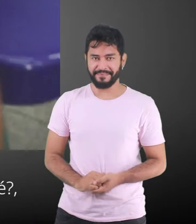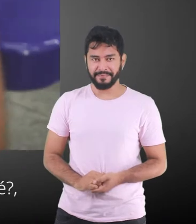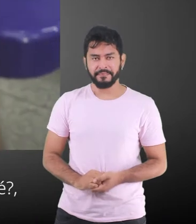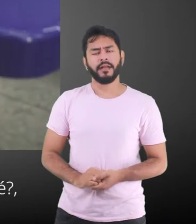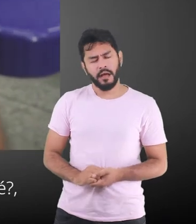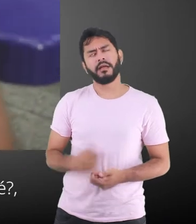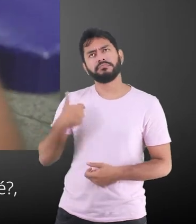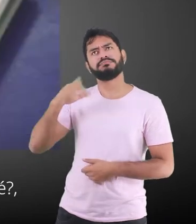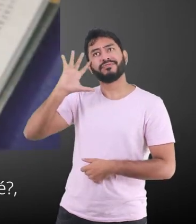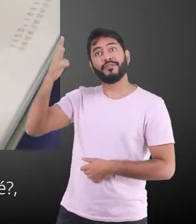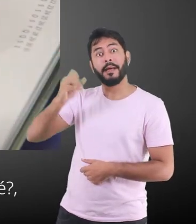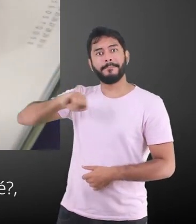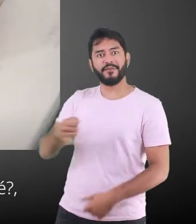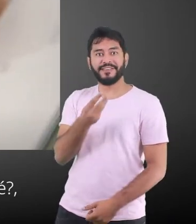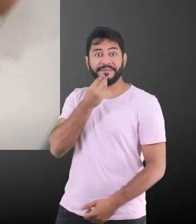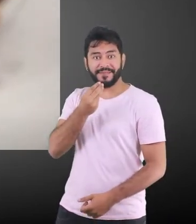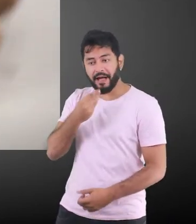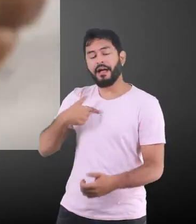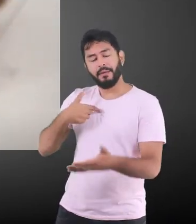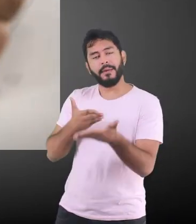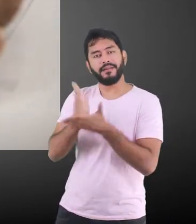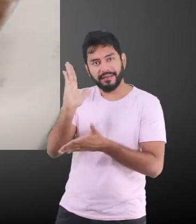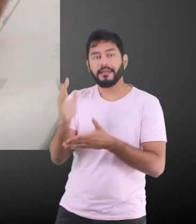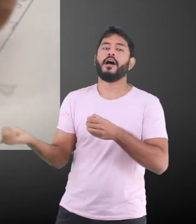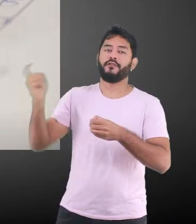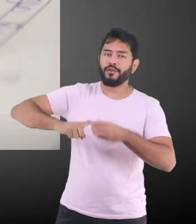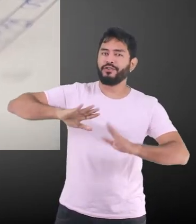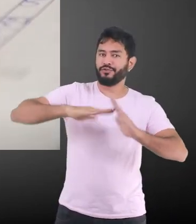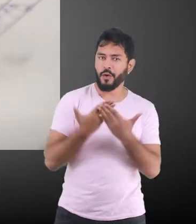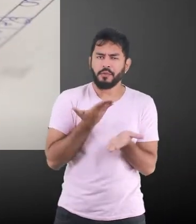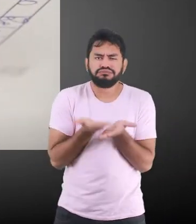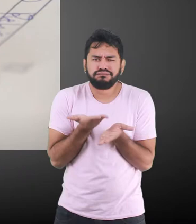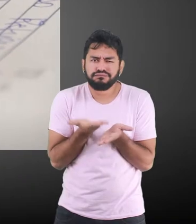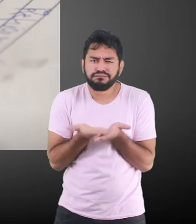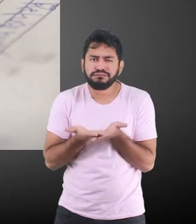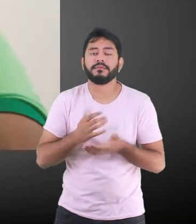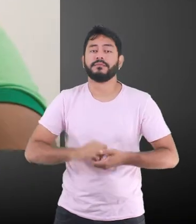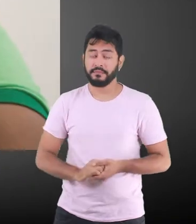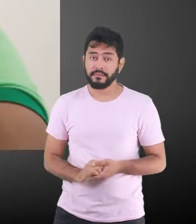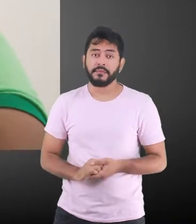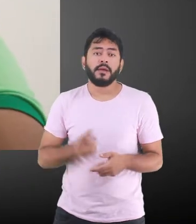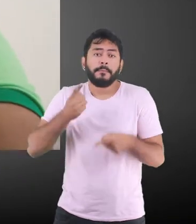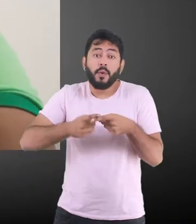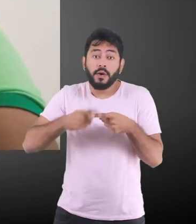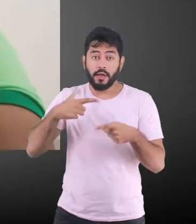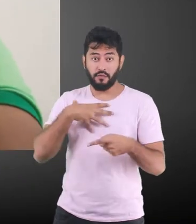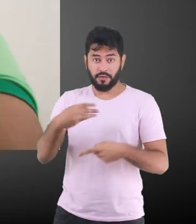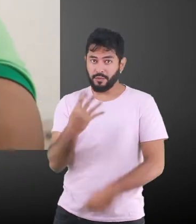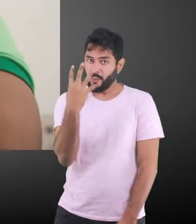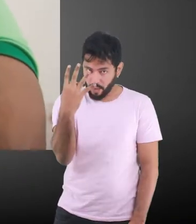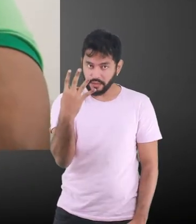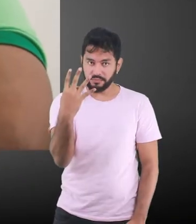Mas aí eu decidi que aproveitar o ensejo, né, de ter passado, e voltei para a escola, né, para estudar. Eu tenho 4